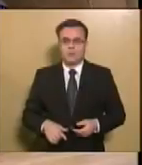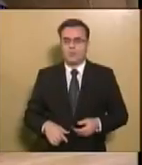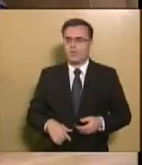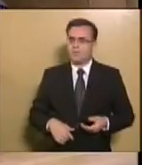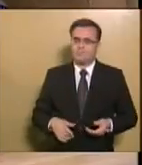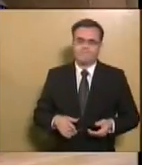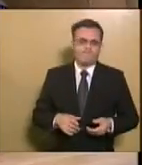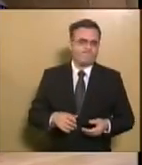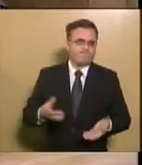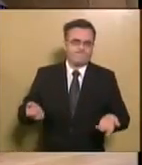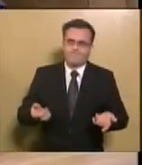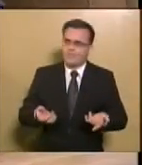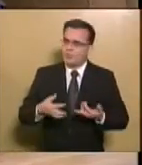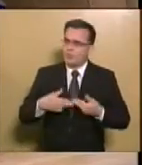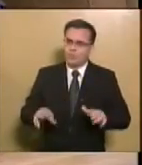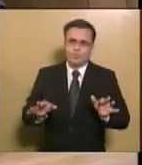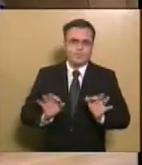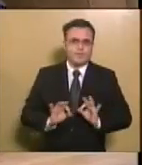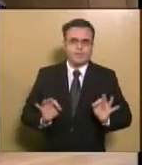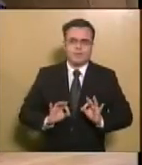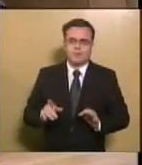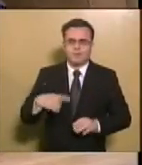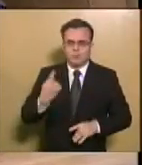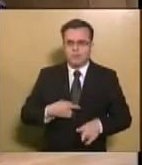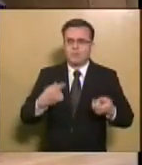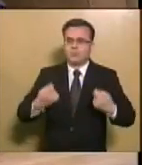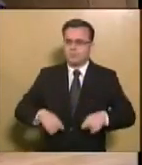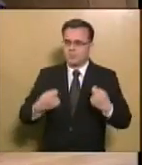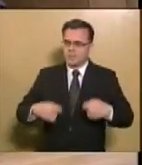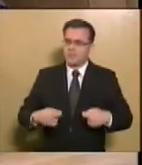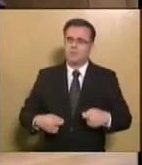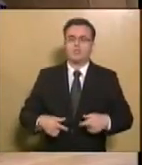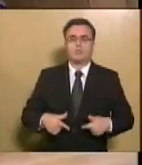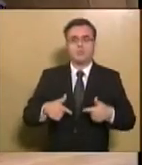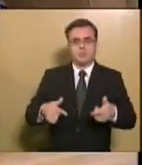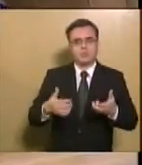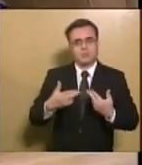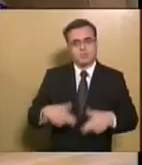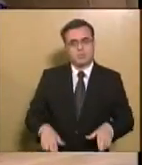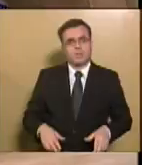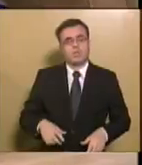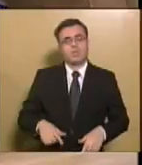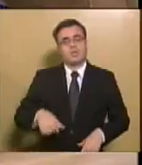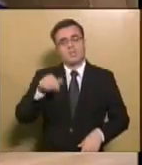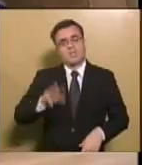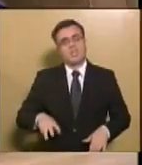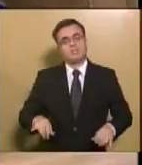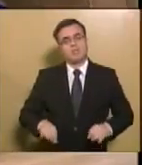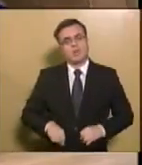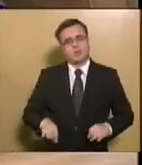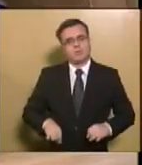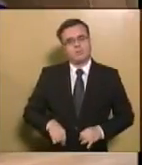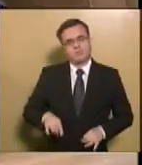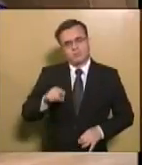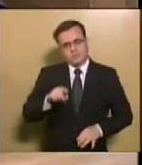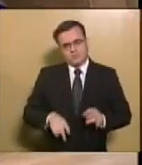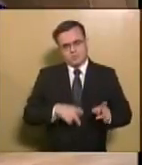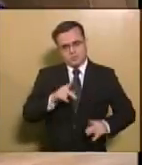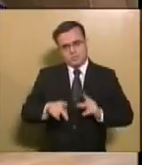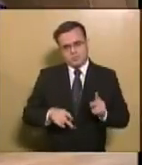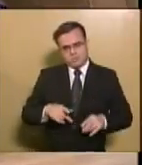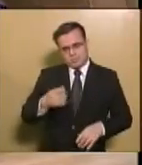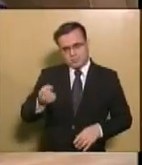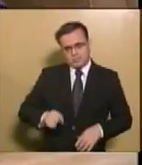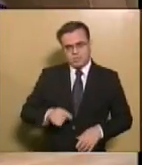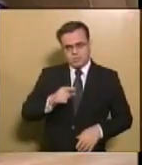de casa e a gente precisa fazer. E quem paga essa conta, com certeza, é o povo como foi bem colocado